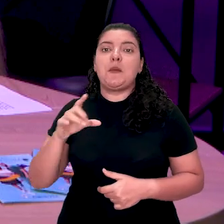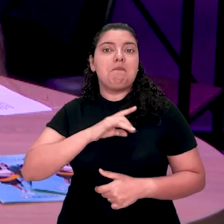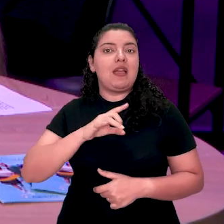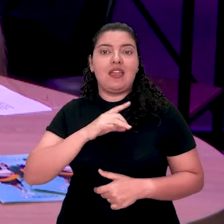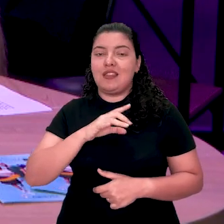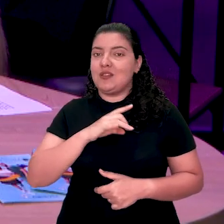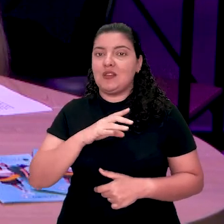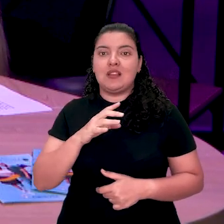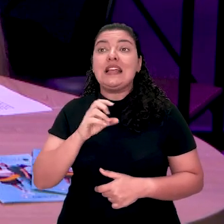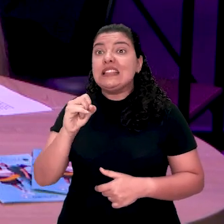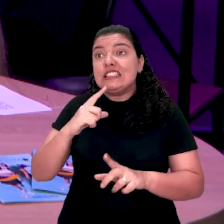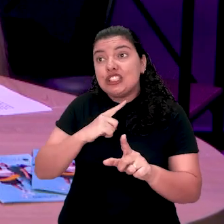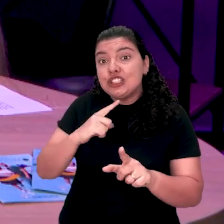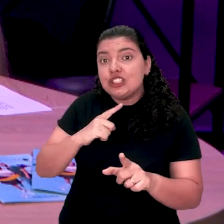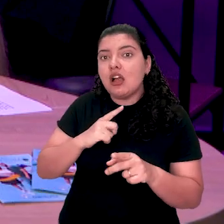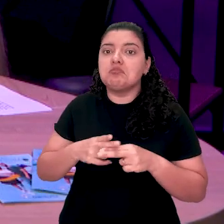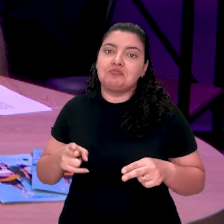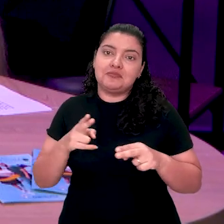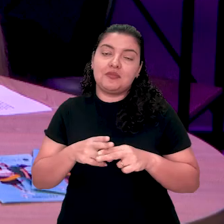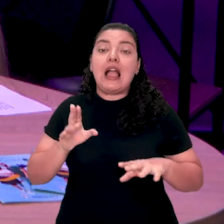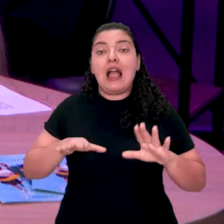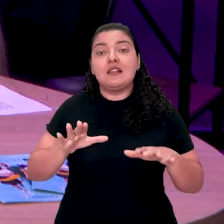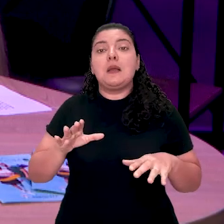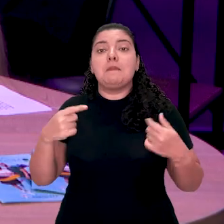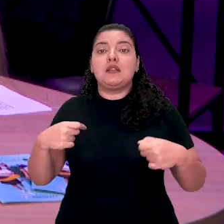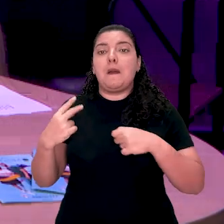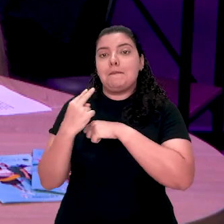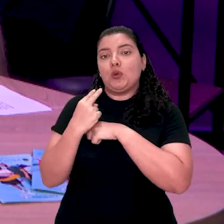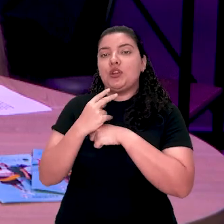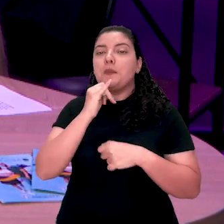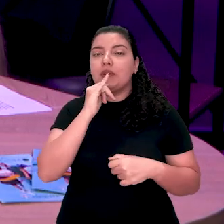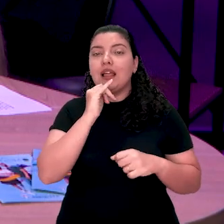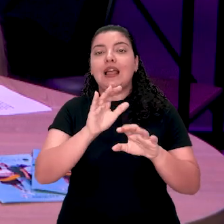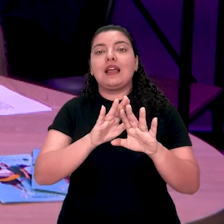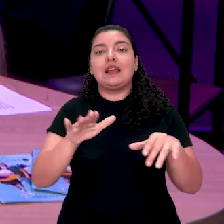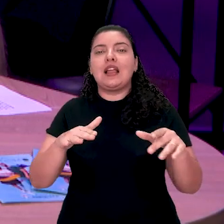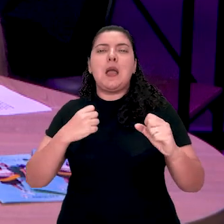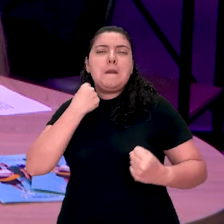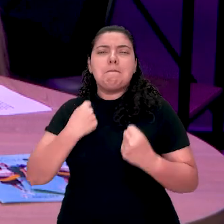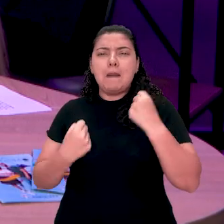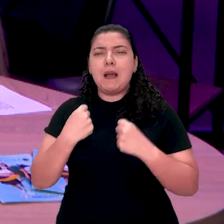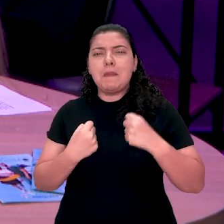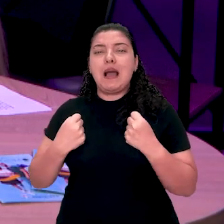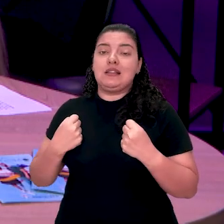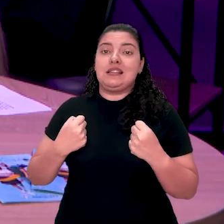se ela tinha, não demonstrava. Obviamente, de vez em quando, ela precisava se proteger. Por exemplo, as crianças iam sair correndo da sala.